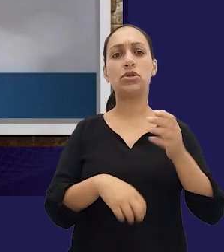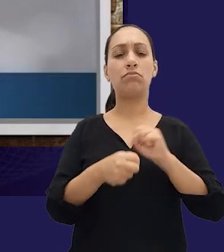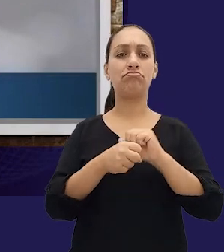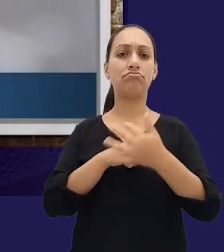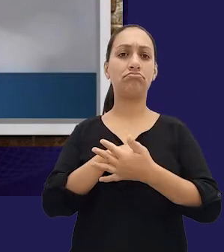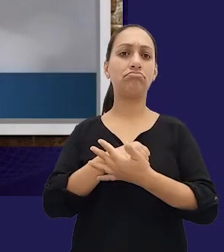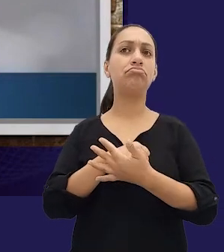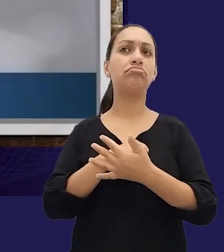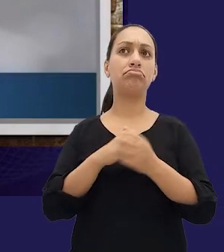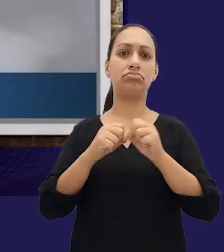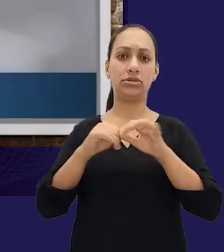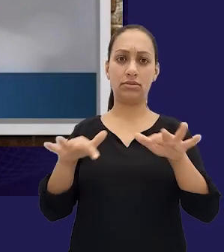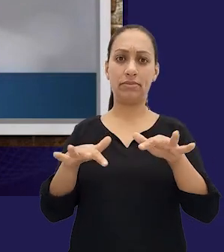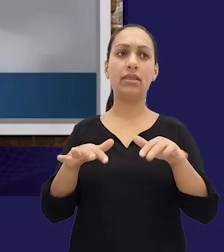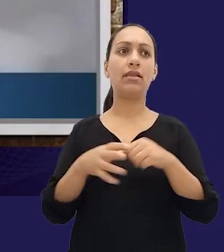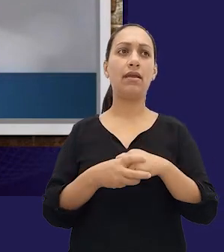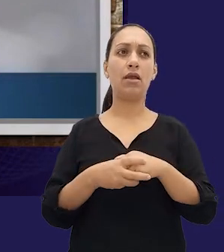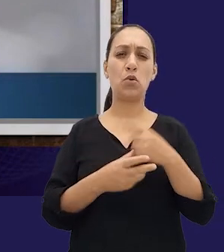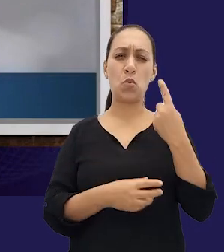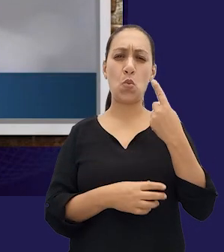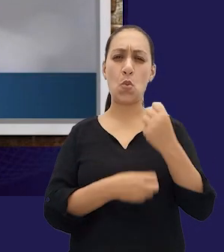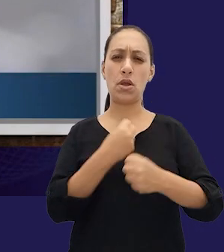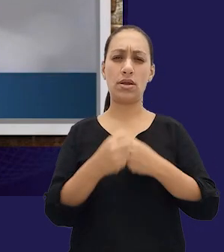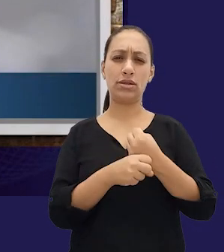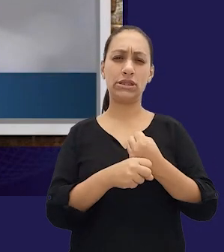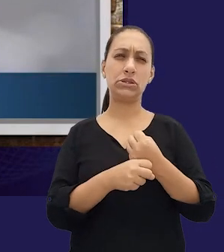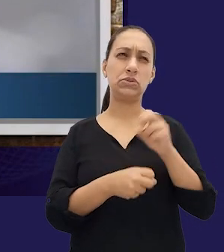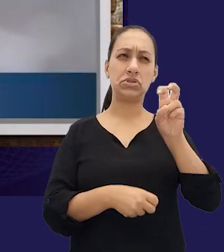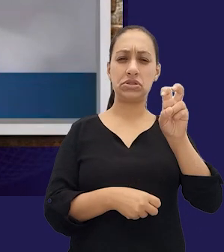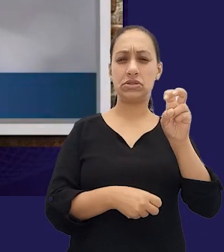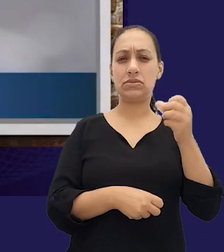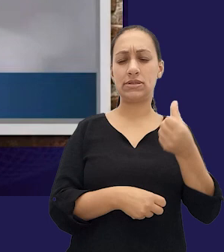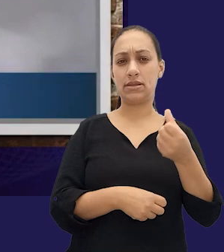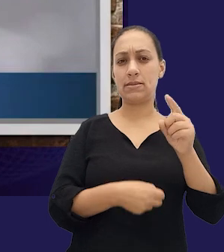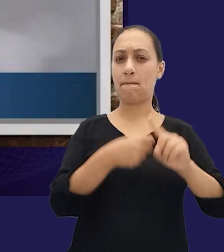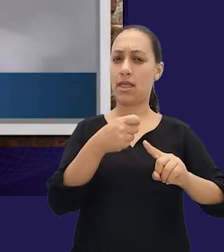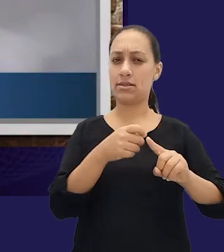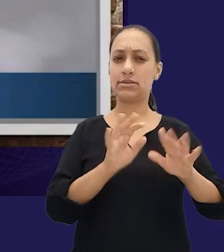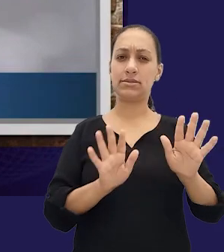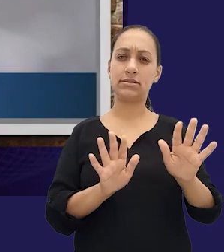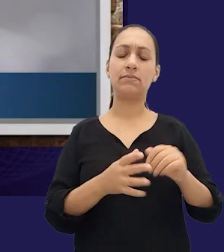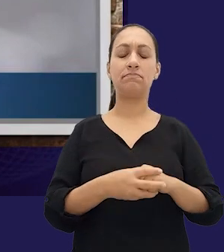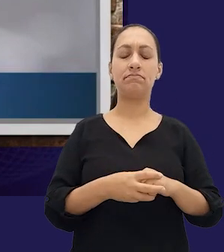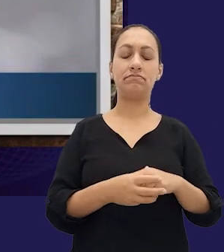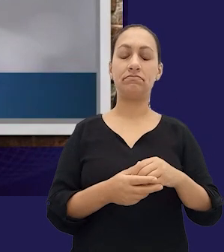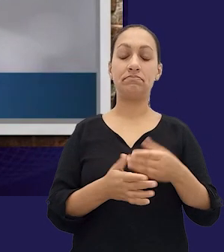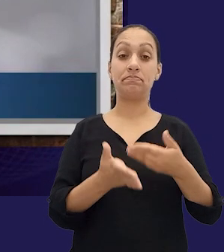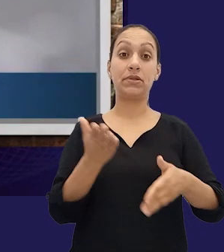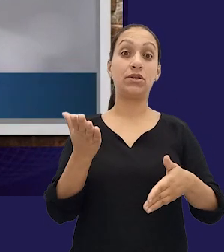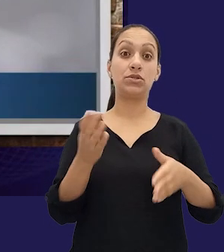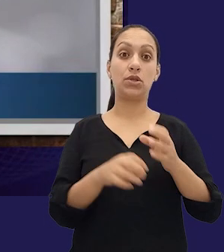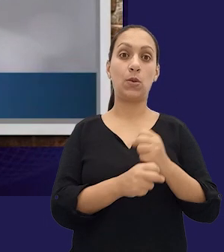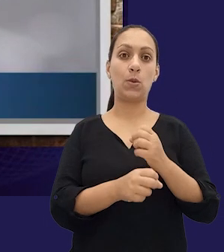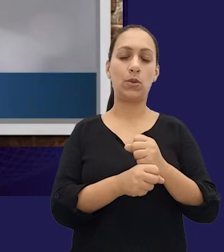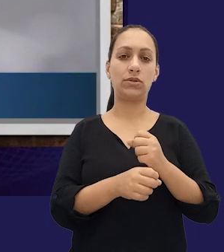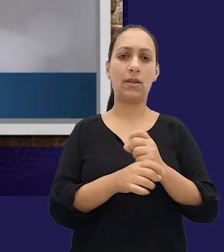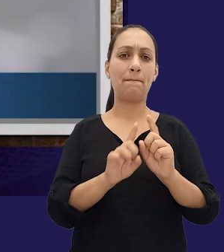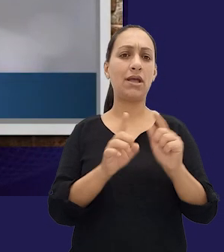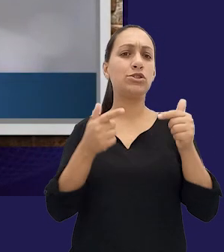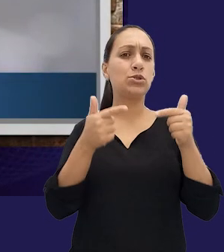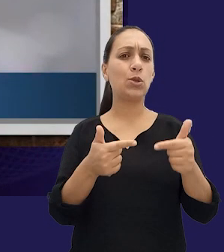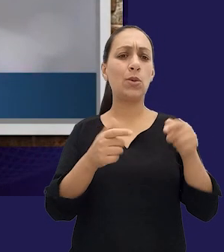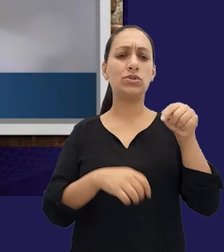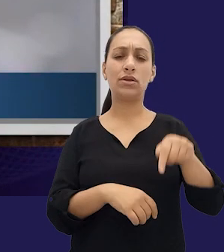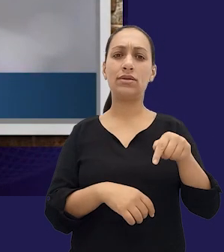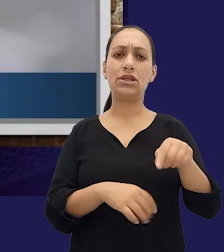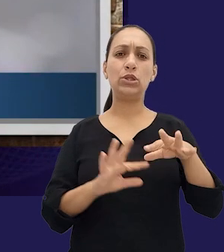já? 1 ano e 5, 6 meses, já perdi as contas. Por sorte, aqui em casa